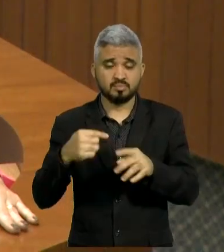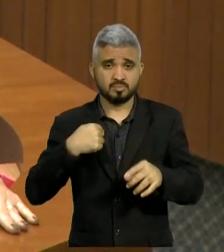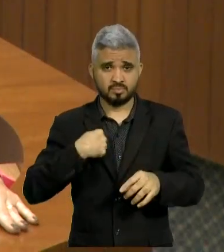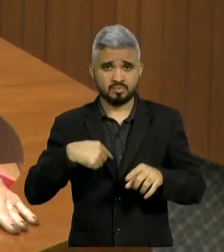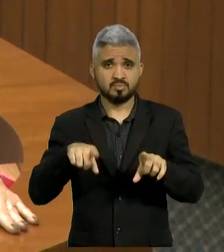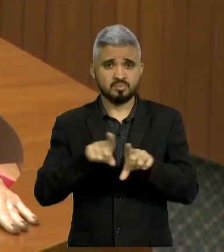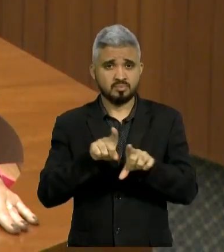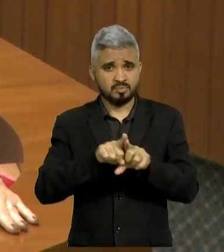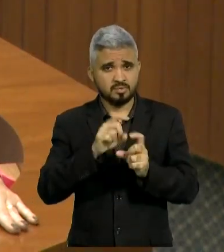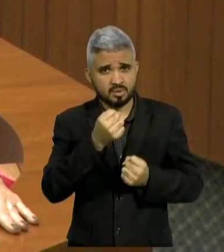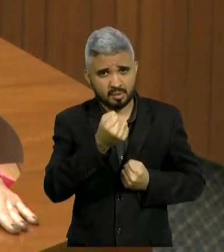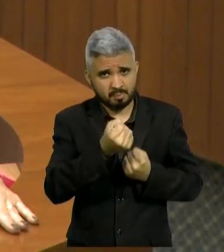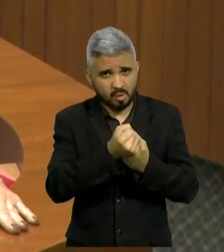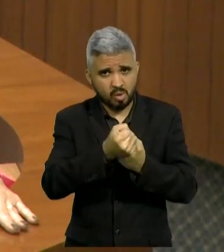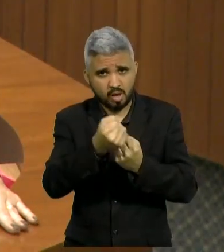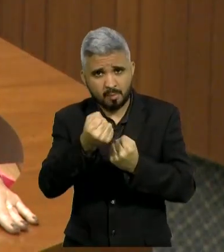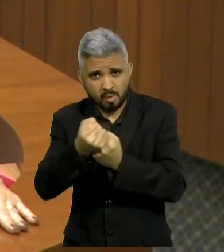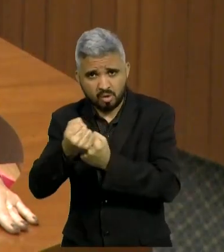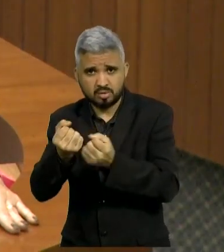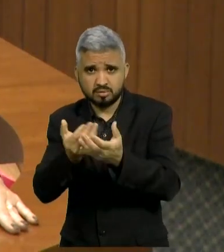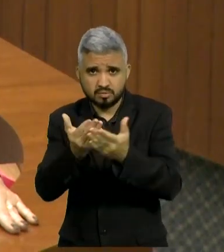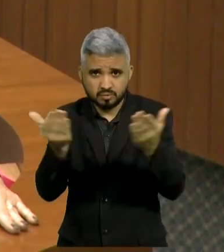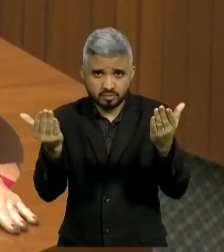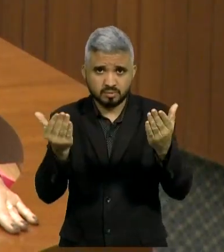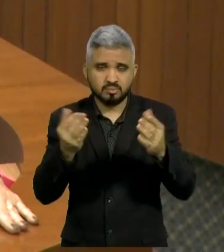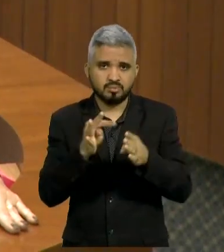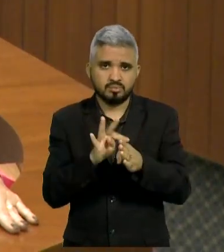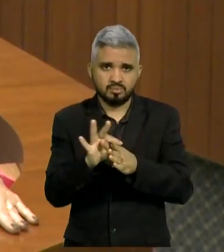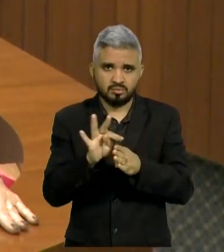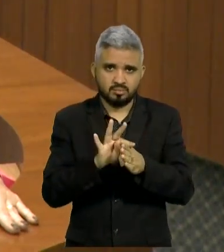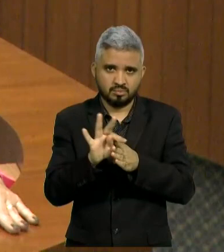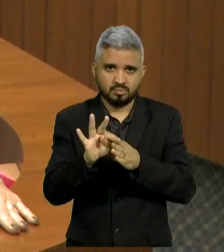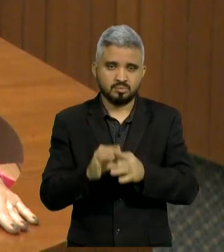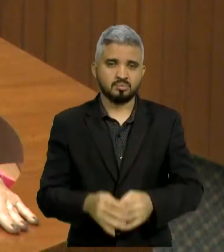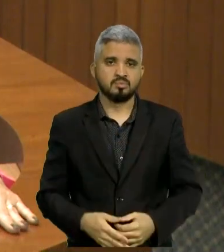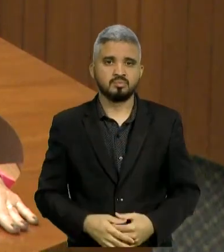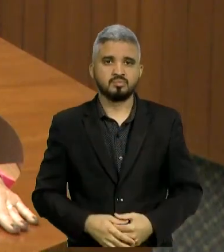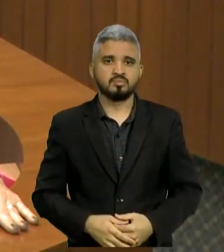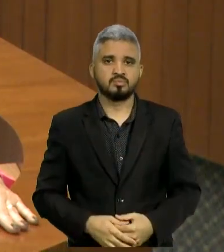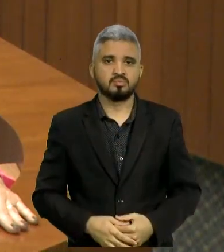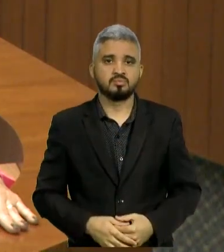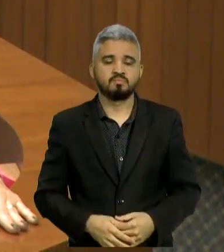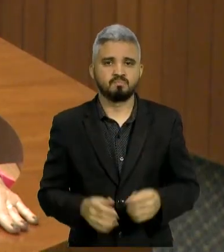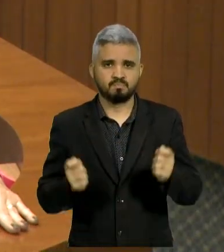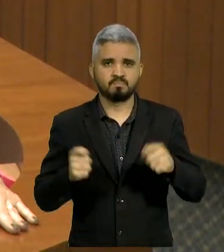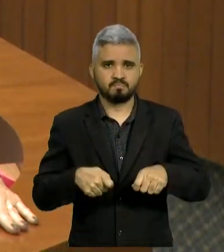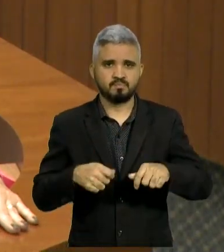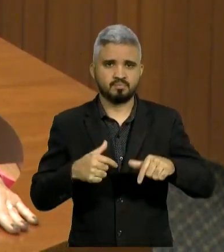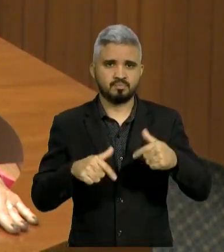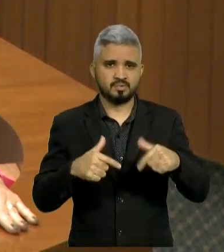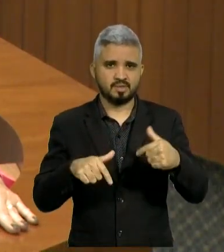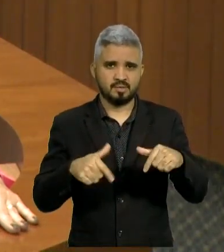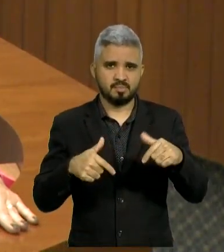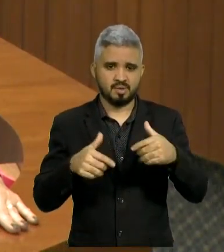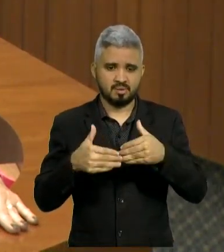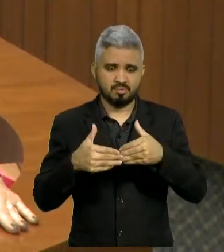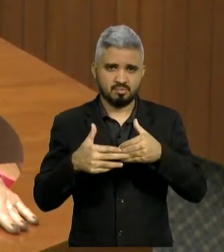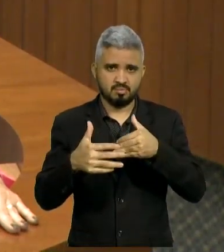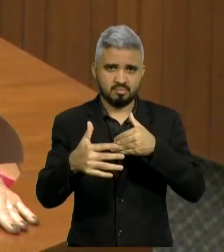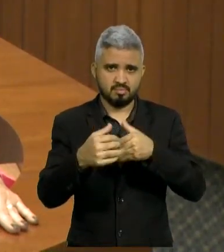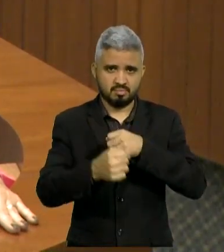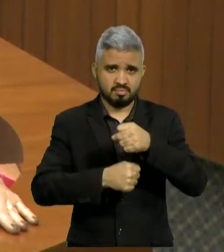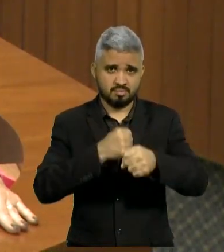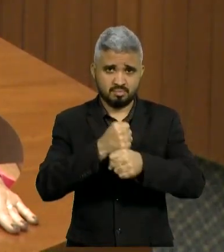a vocês, conselheiros tutelares, para que a gente faça, sim, um grande trabalho nestes próximos anos